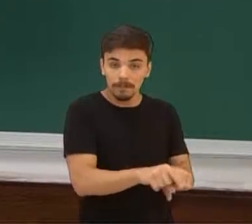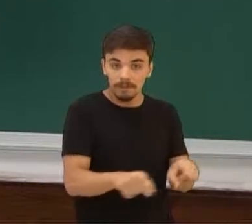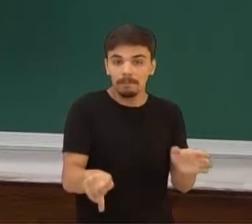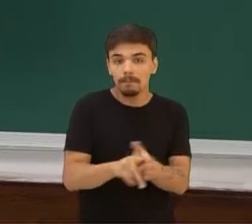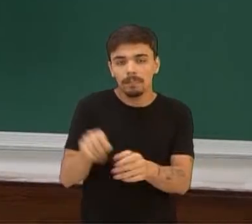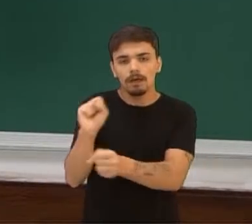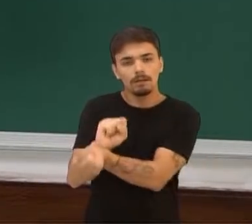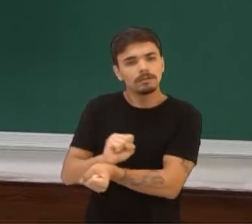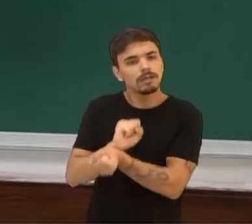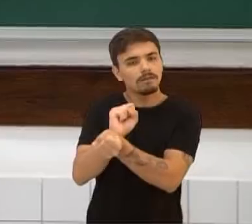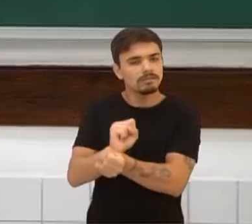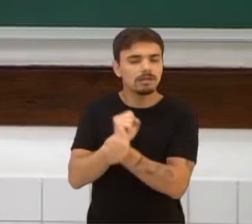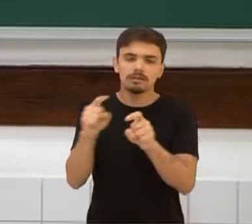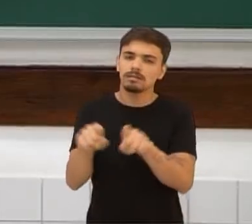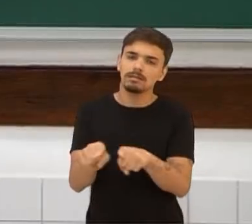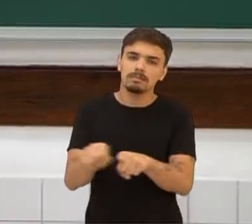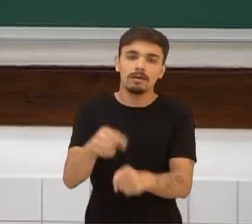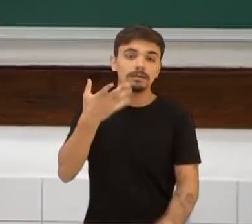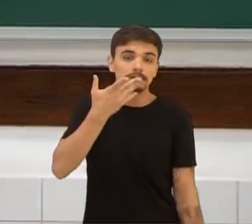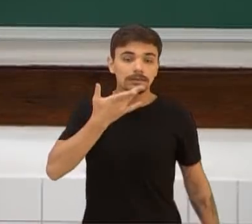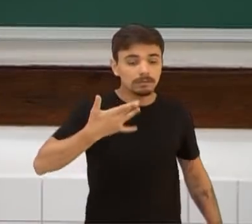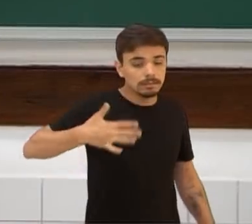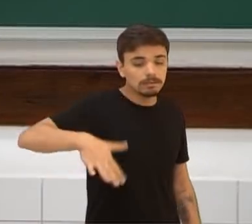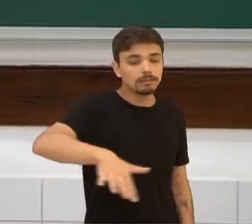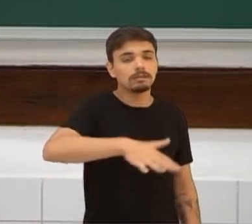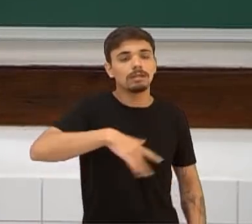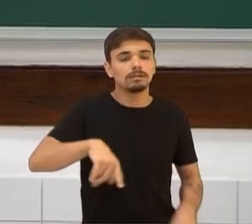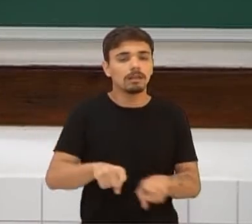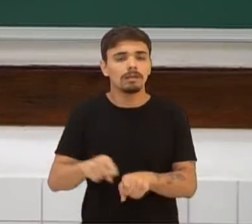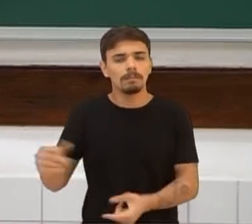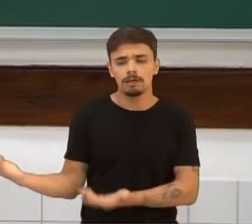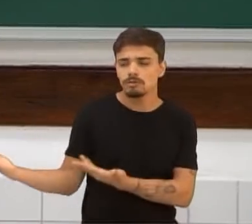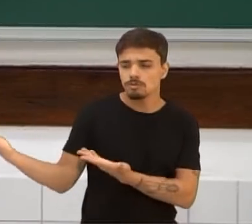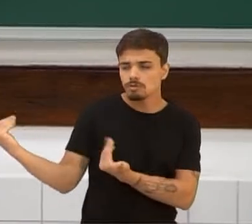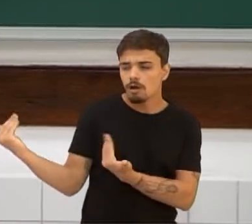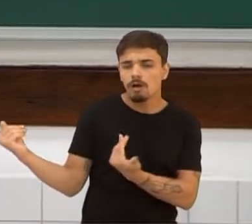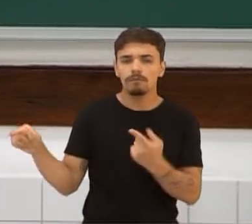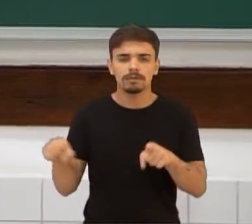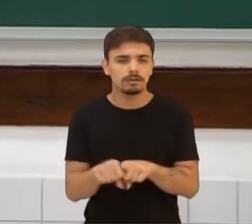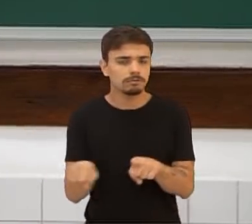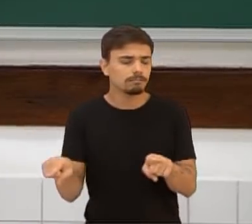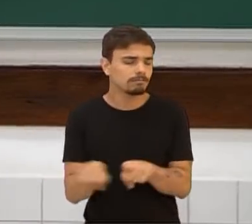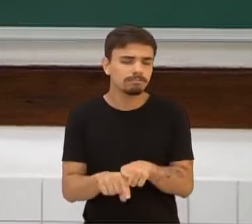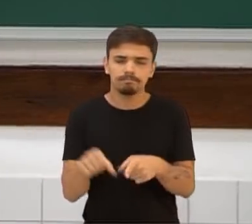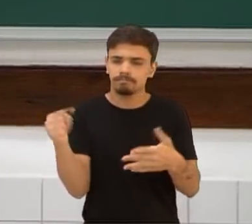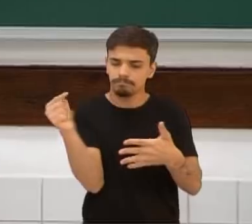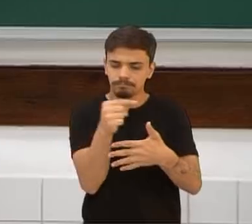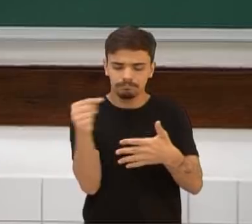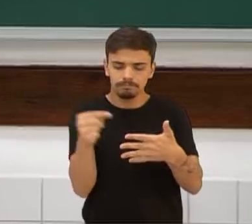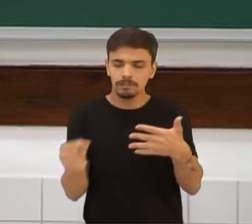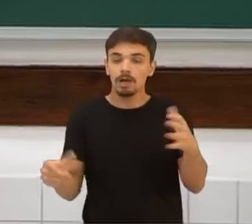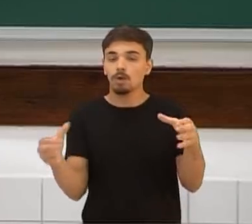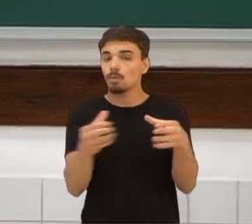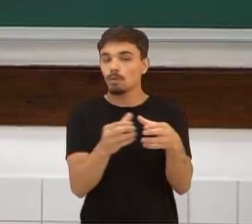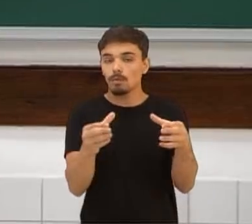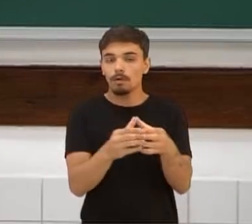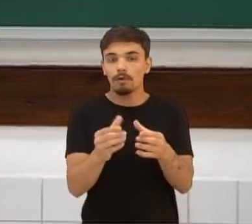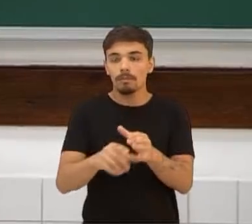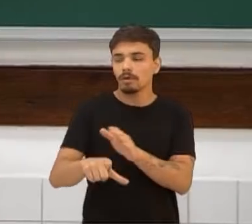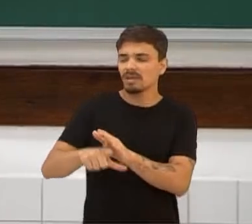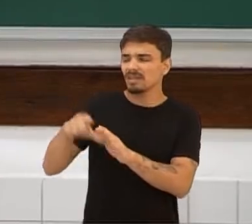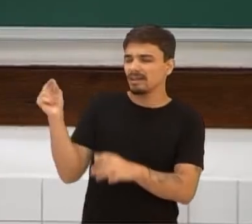os escravizados, as crianças, os jovens. Nós vamos ter grupos que antes não